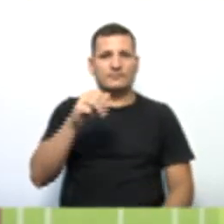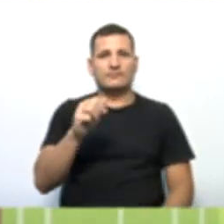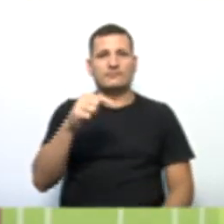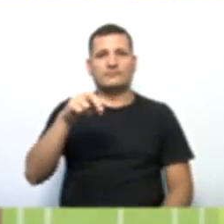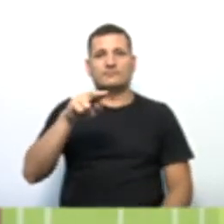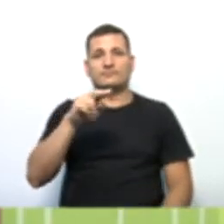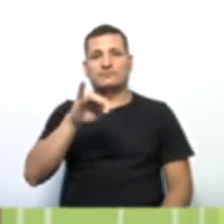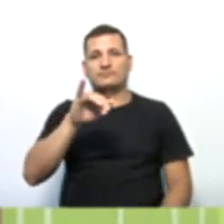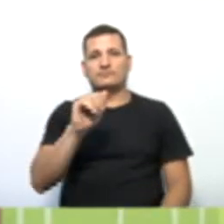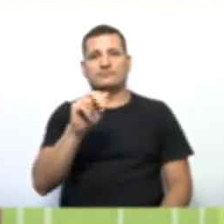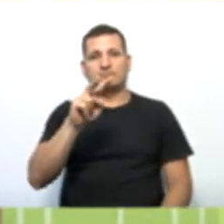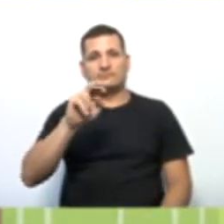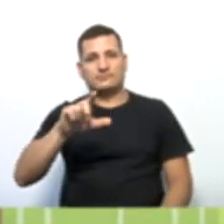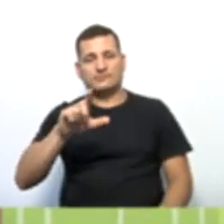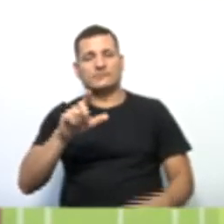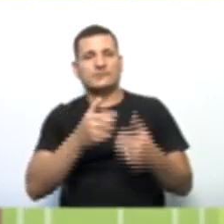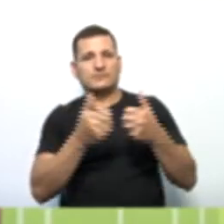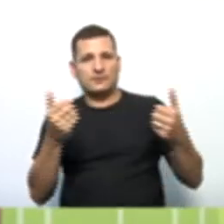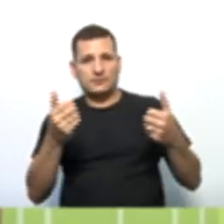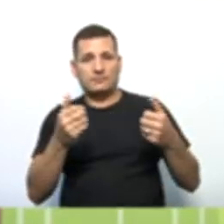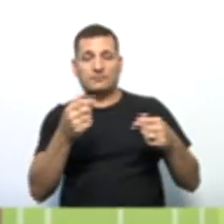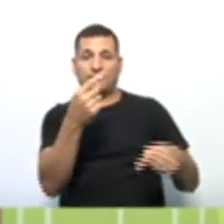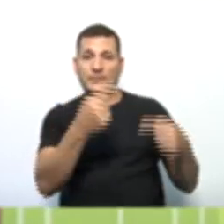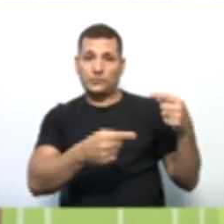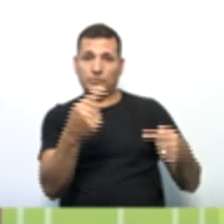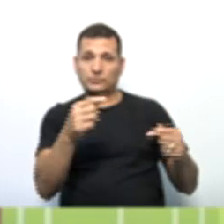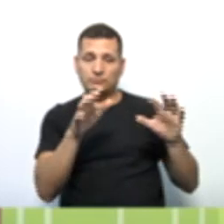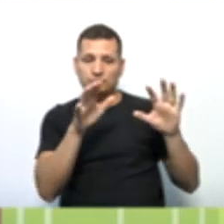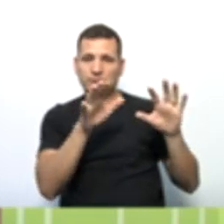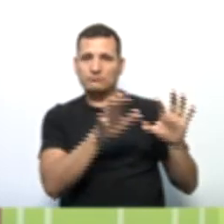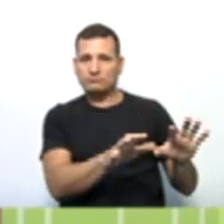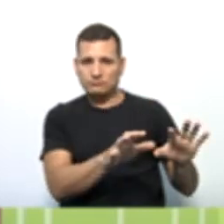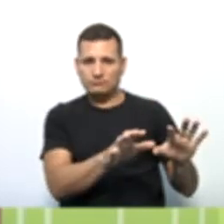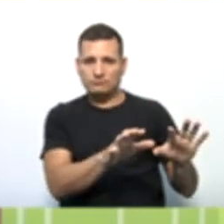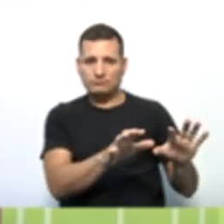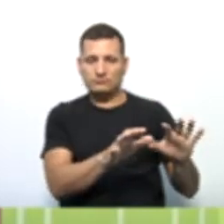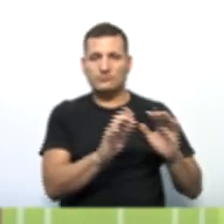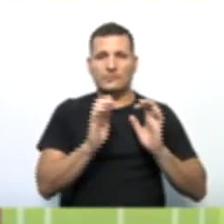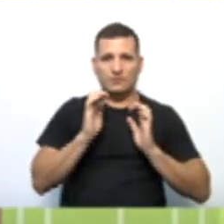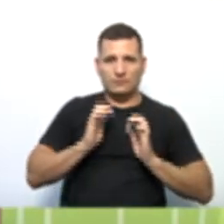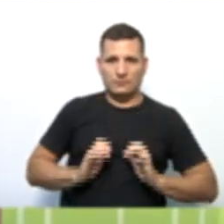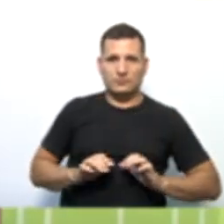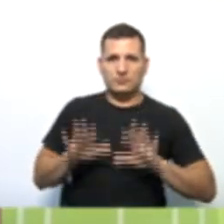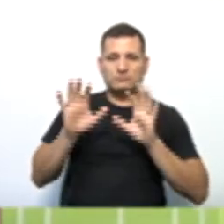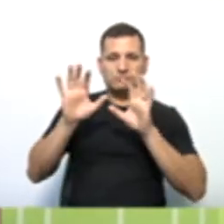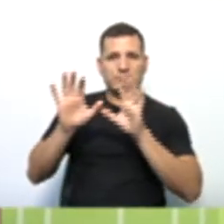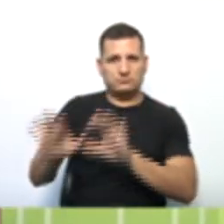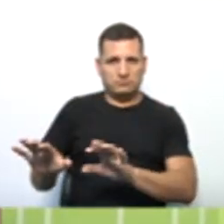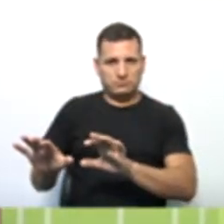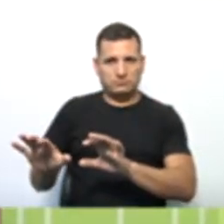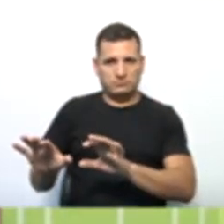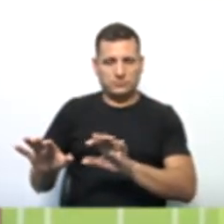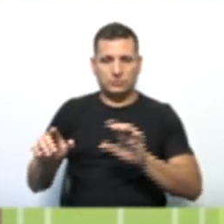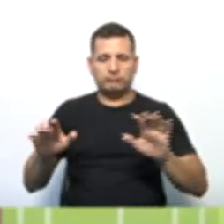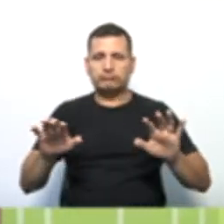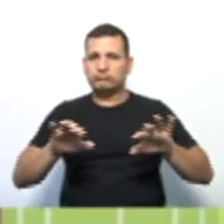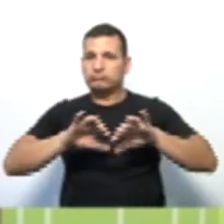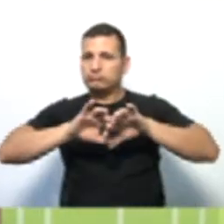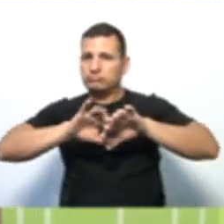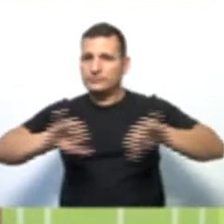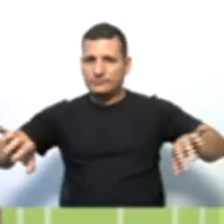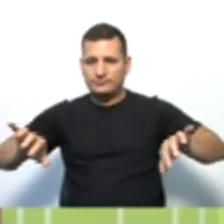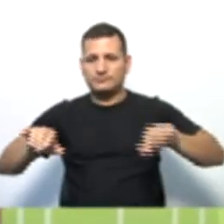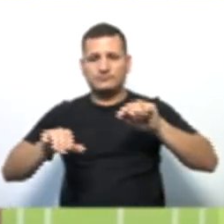as duas. Política é uma coisa, tem que ser estudada de uma maneira, e a ética de outra maneira. Isso aí vai